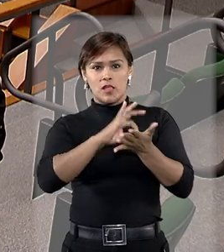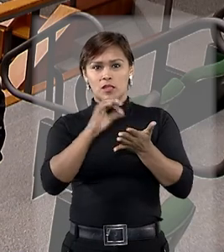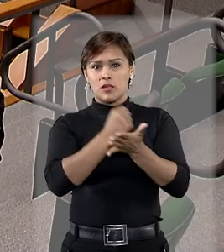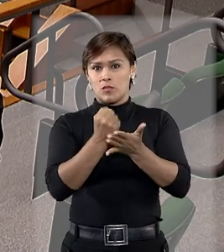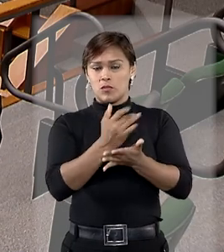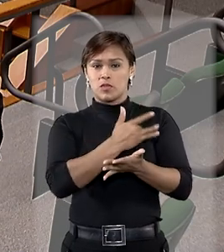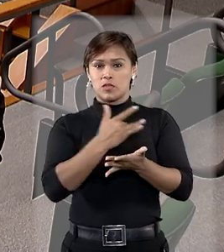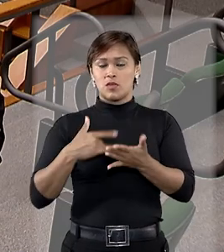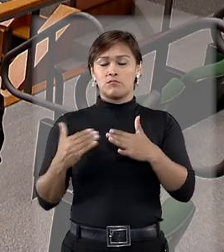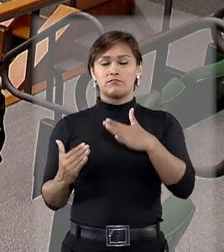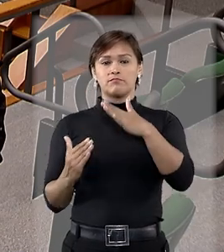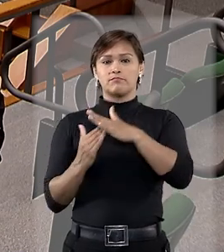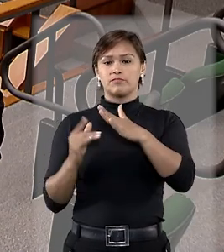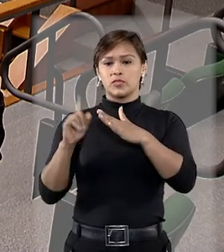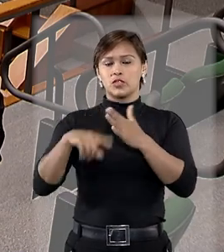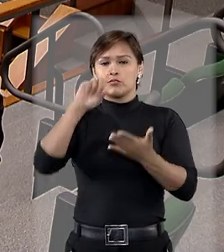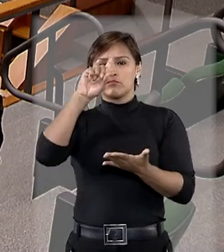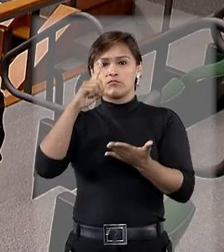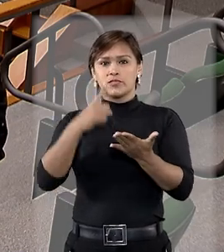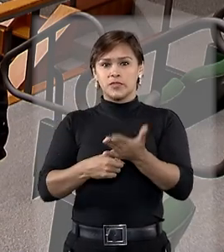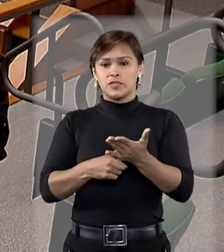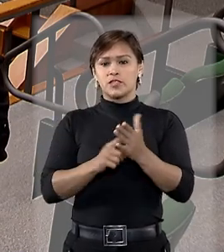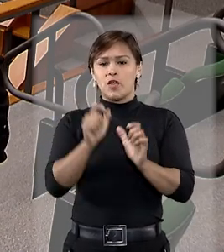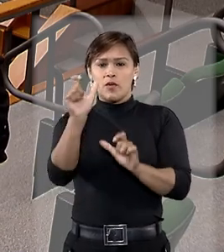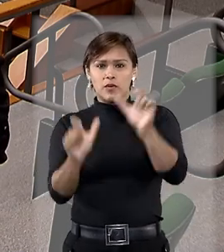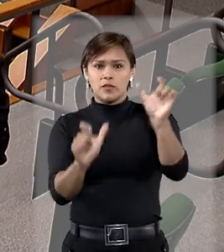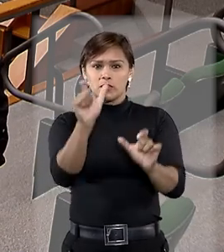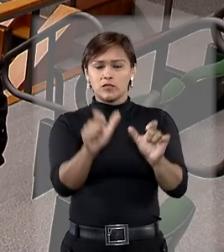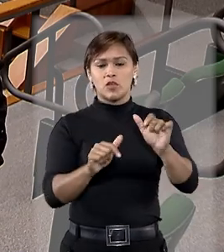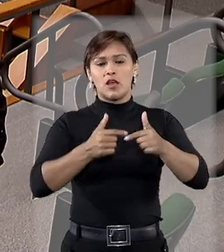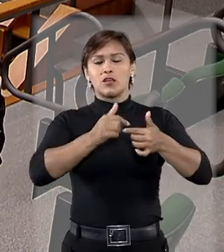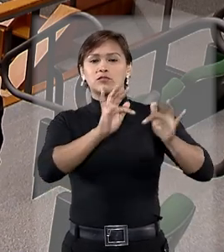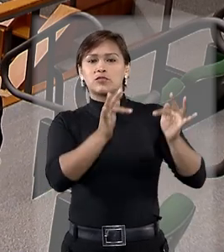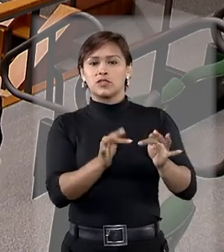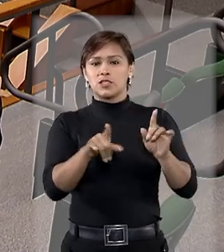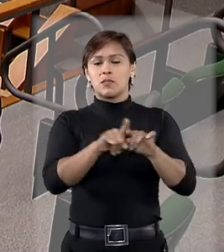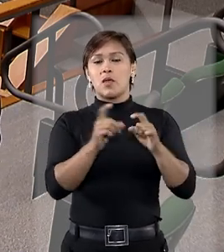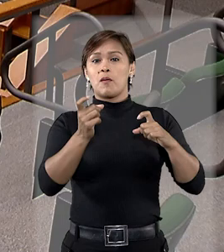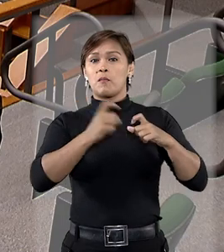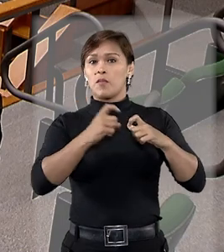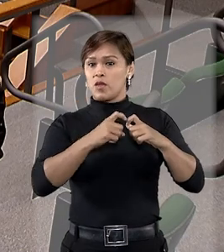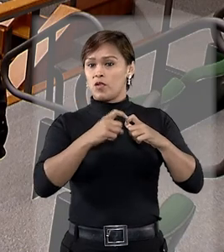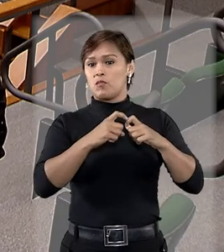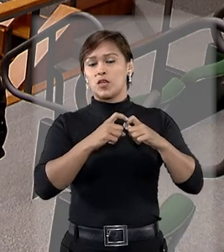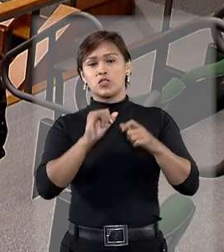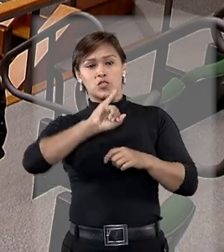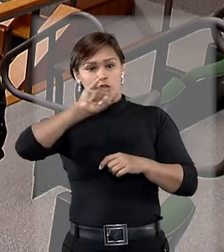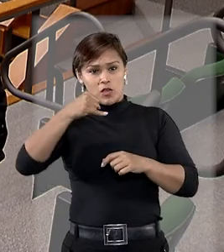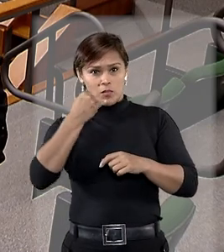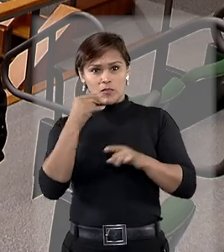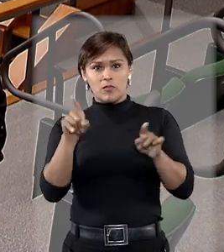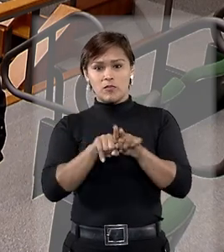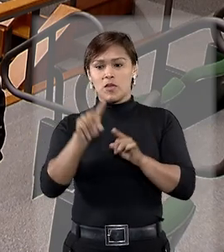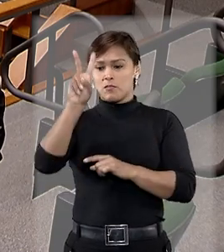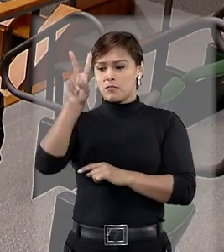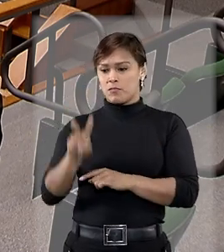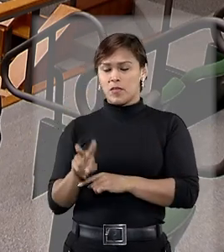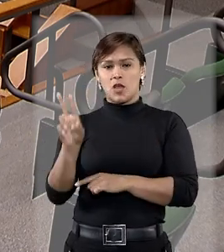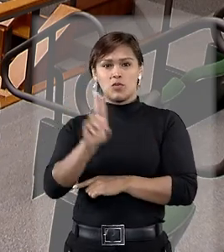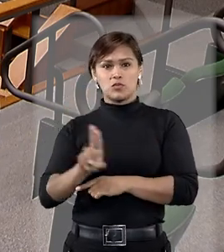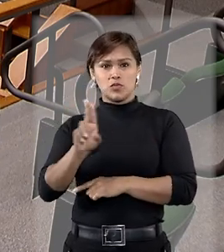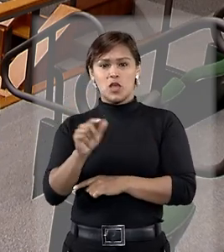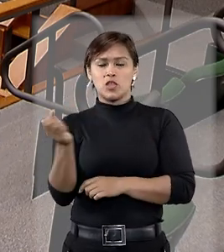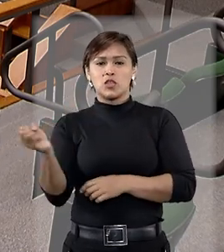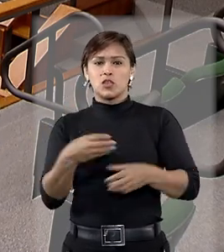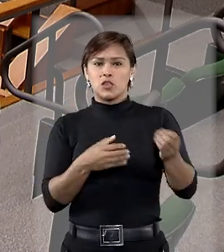planos, impedindo assim a definição individualizada do tratamento pelo médico e o aproveitamento pelo beneficiário de